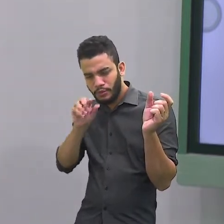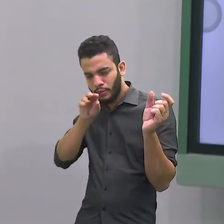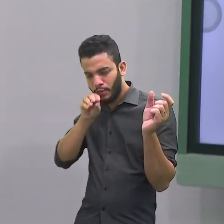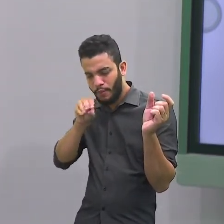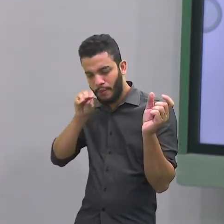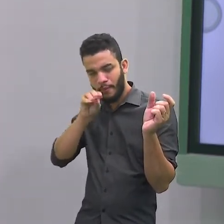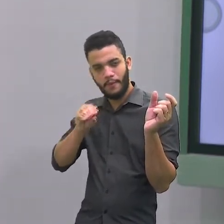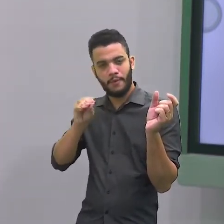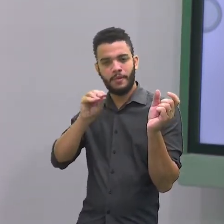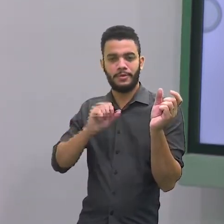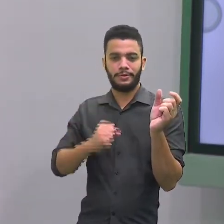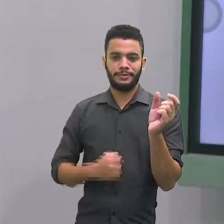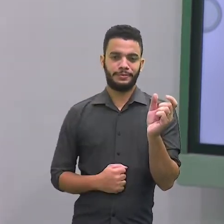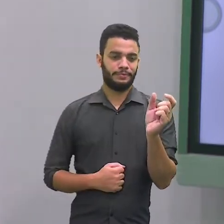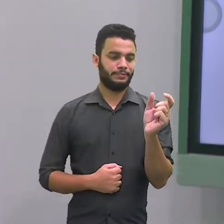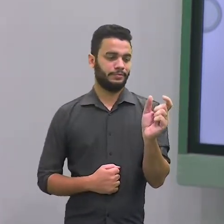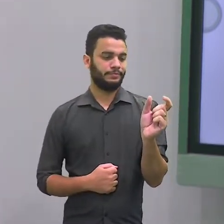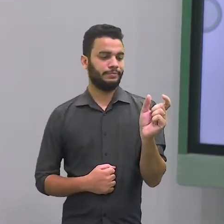Sussurrou.